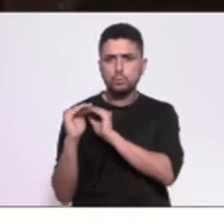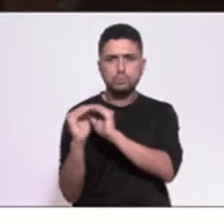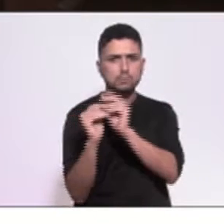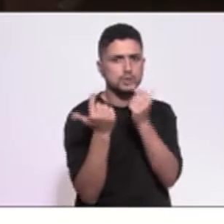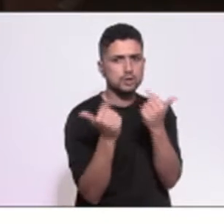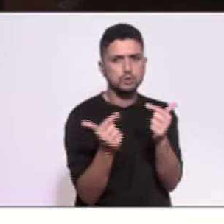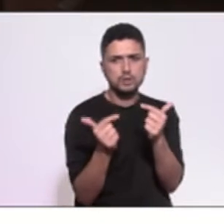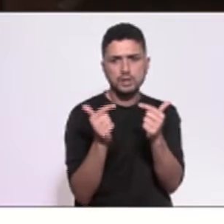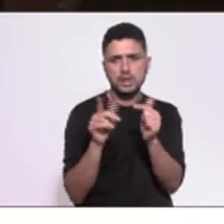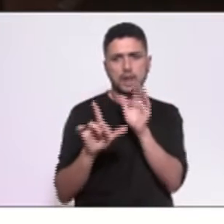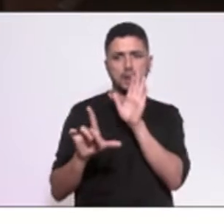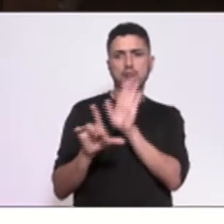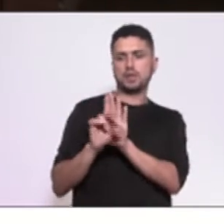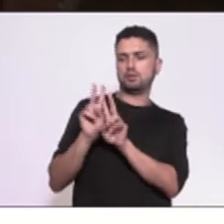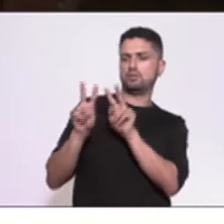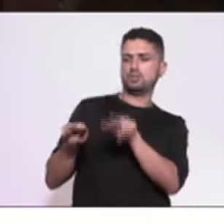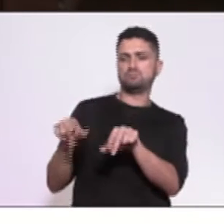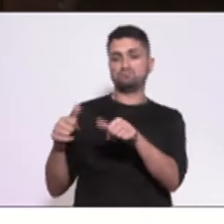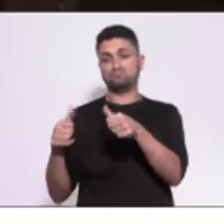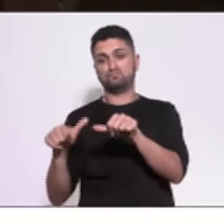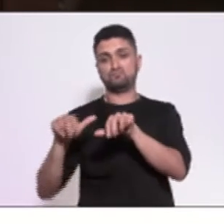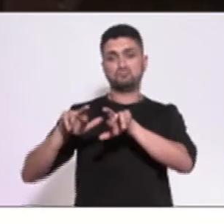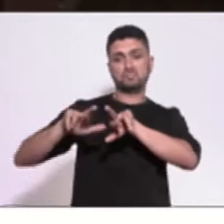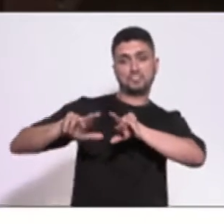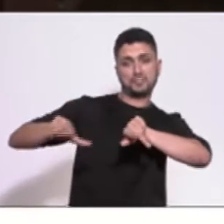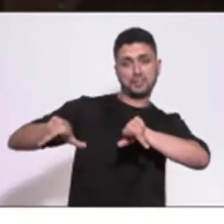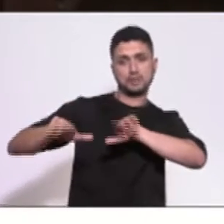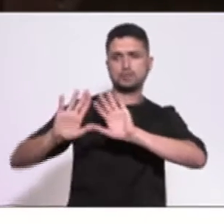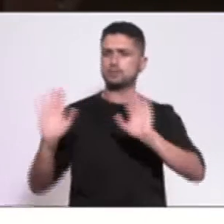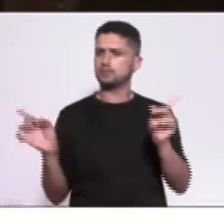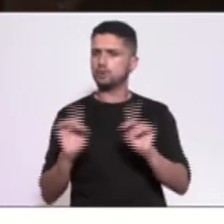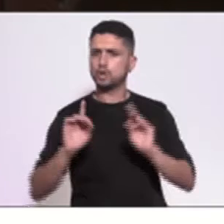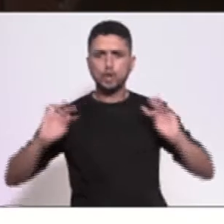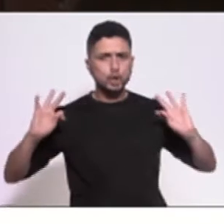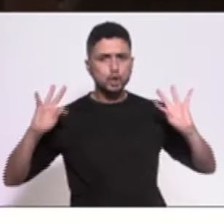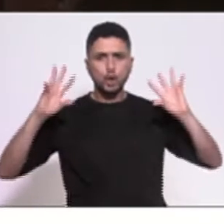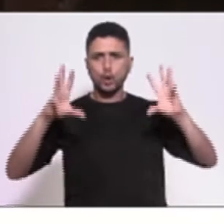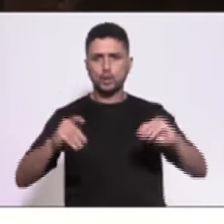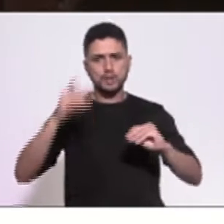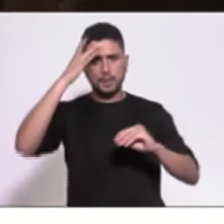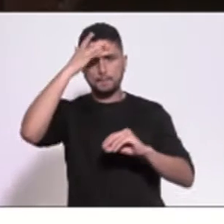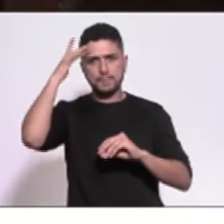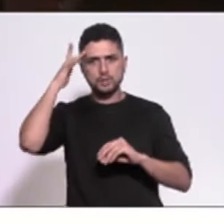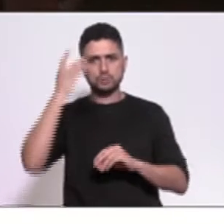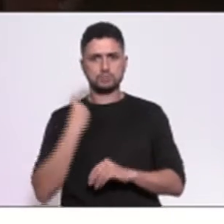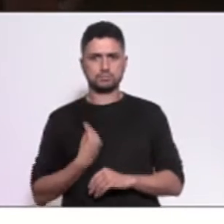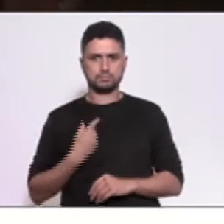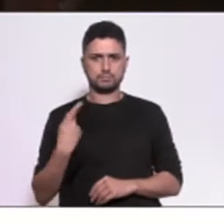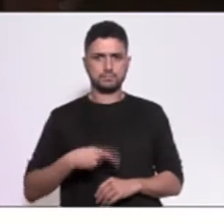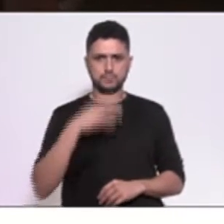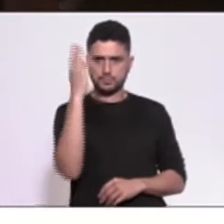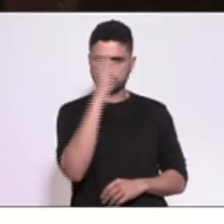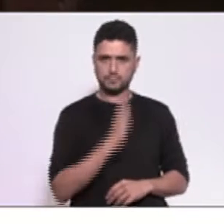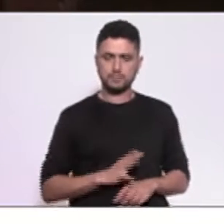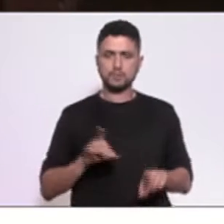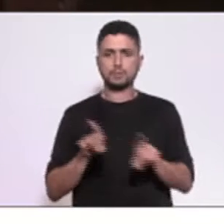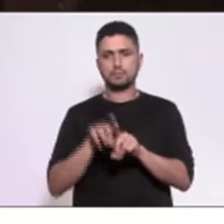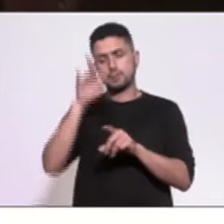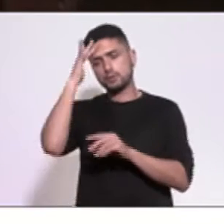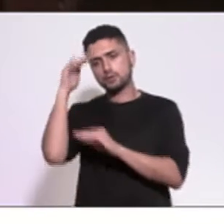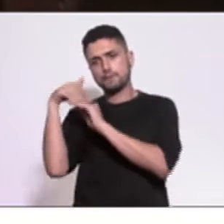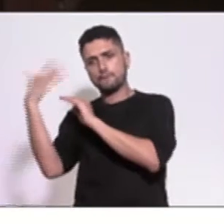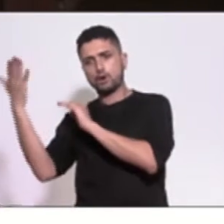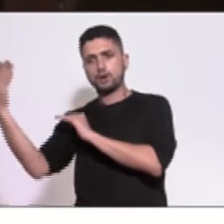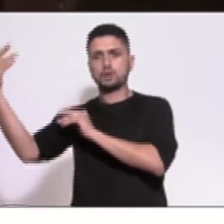natureza, garantindo-se aos brasileiros e aos estrangeiros residentes no país a inviolabilidade do direito